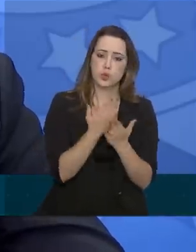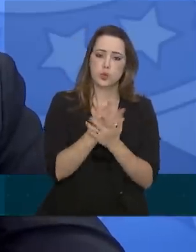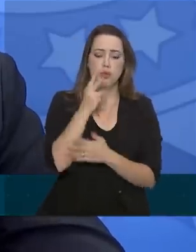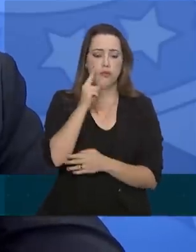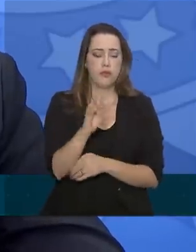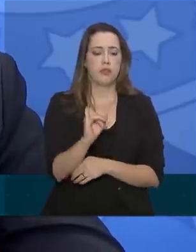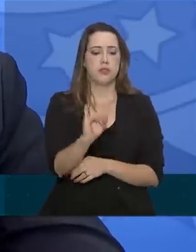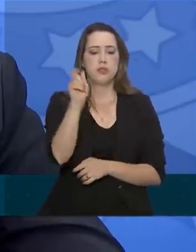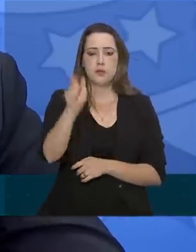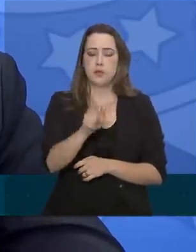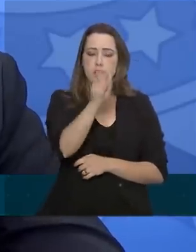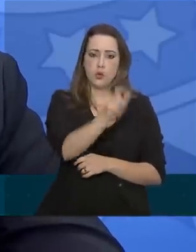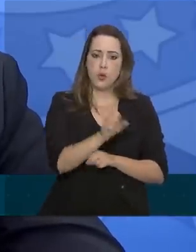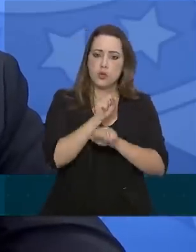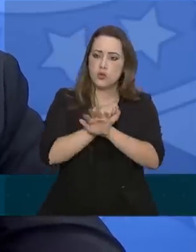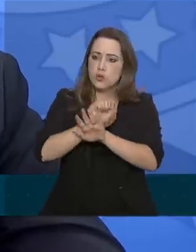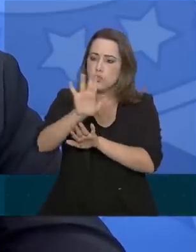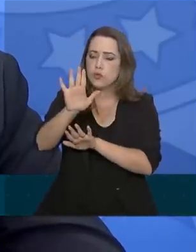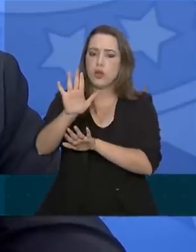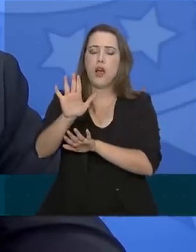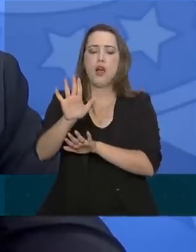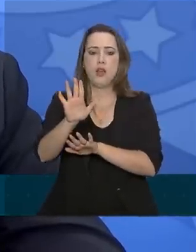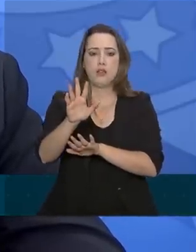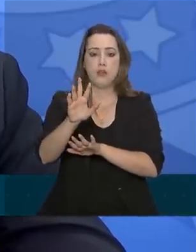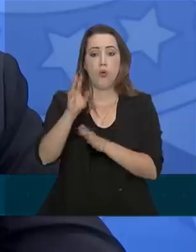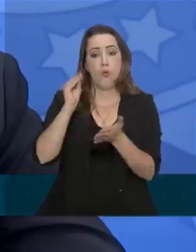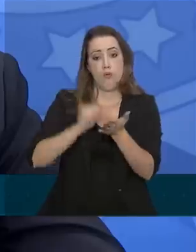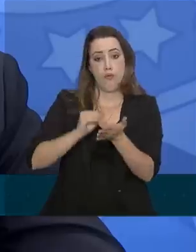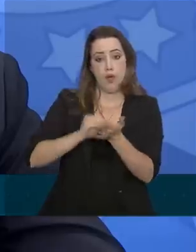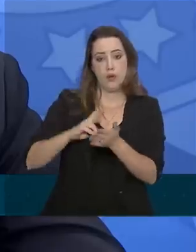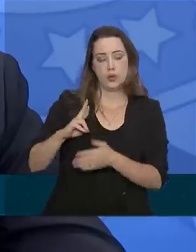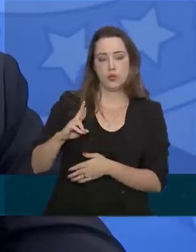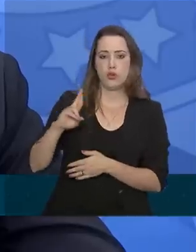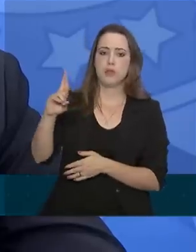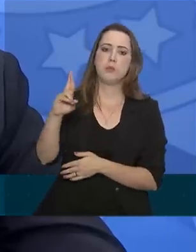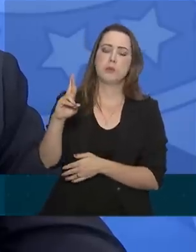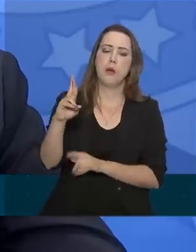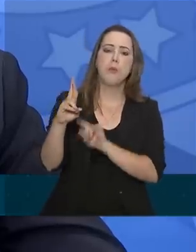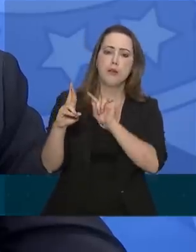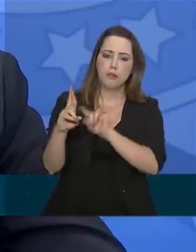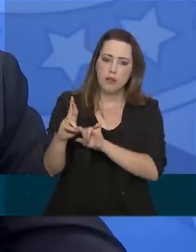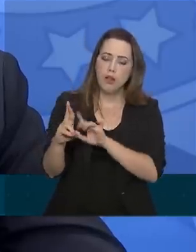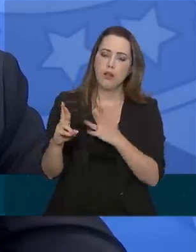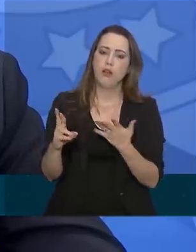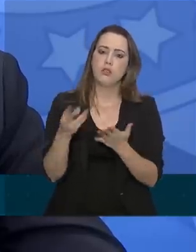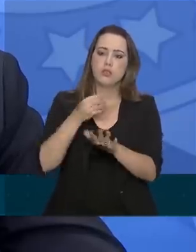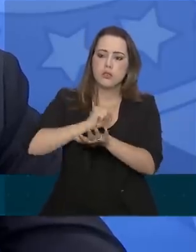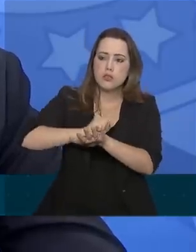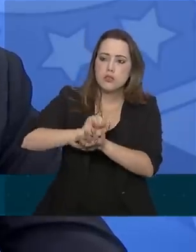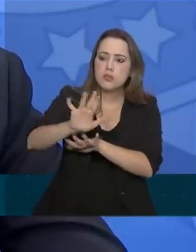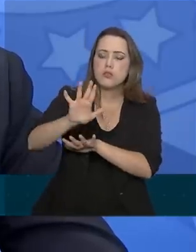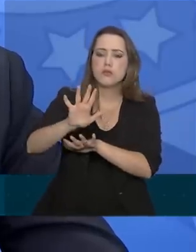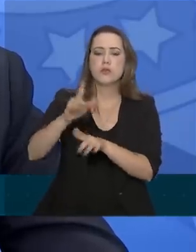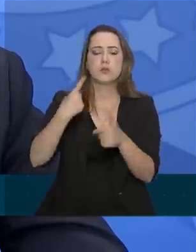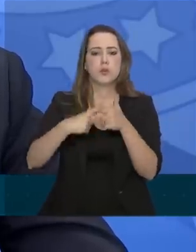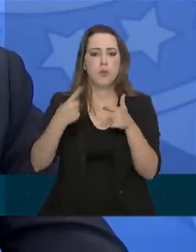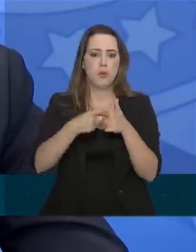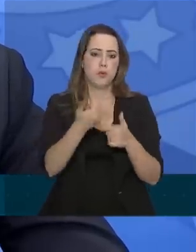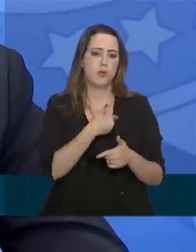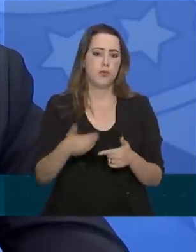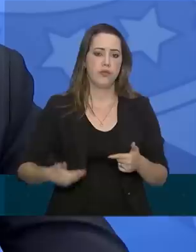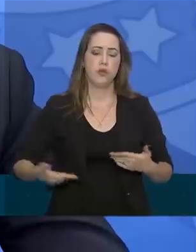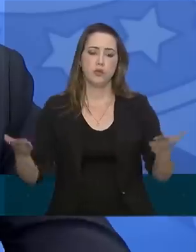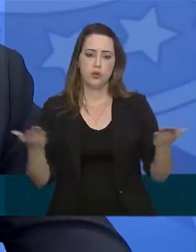por acaso essas pessoas divulgaram de má fé essas influências esses informes para prejudicar o governo